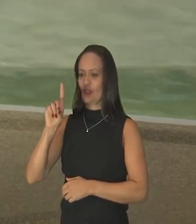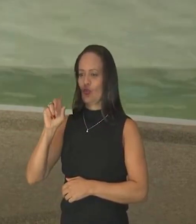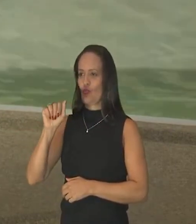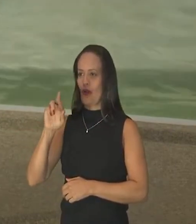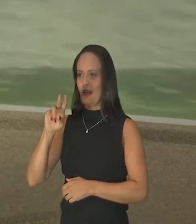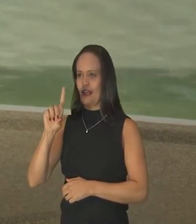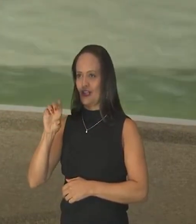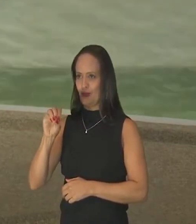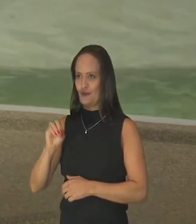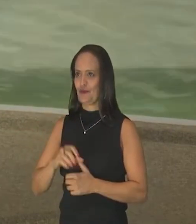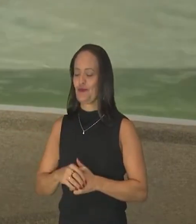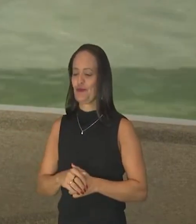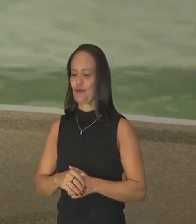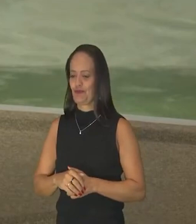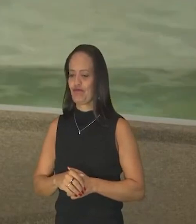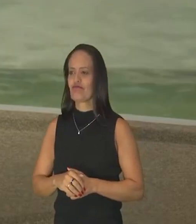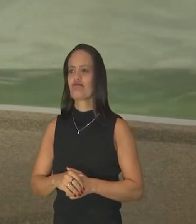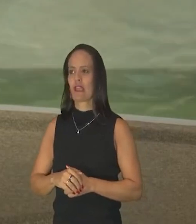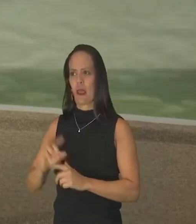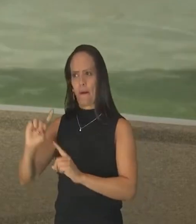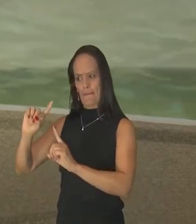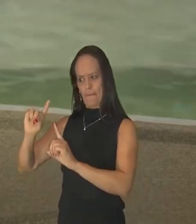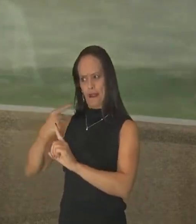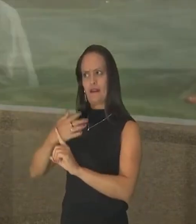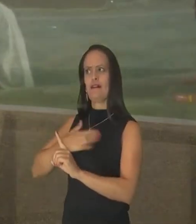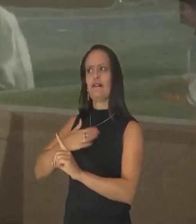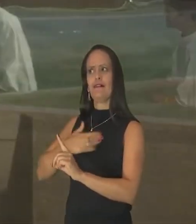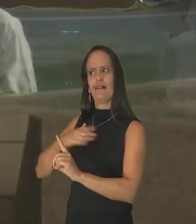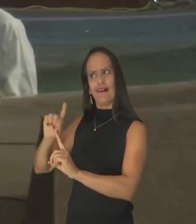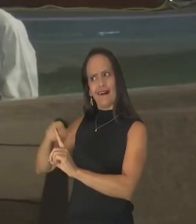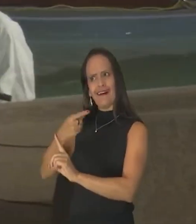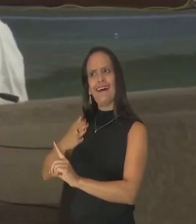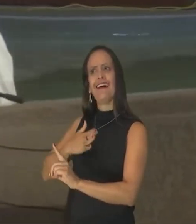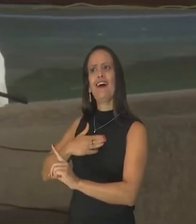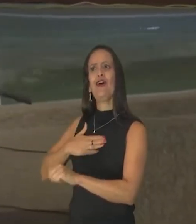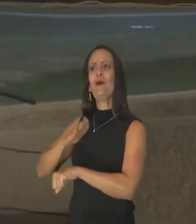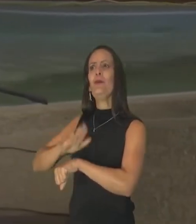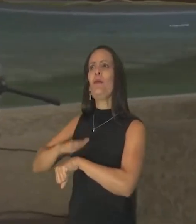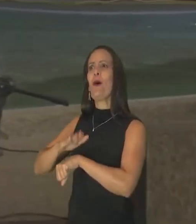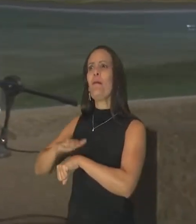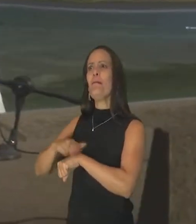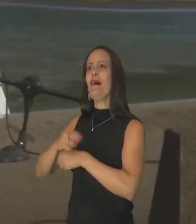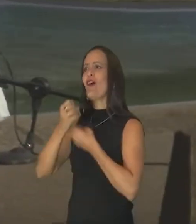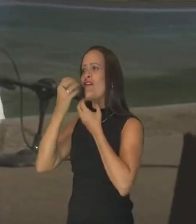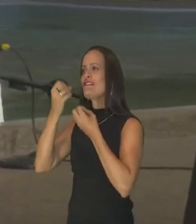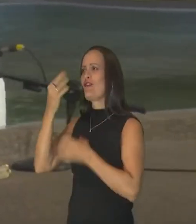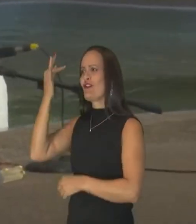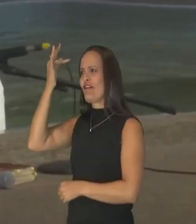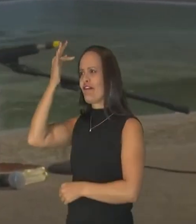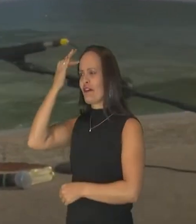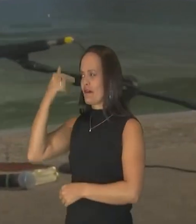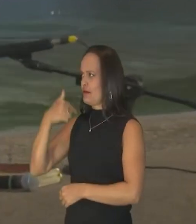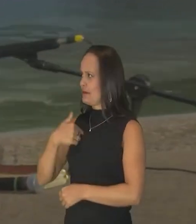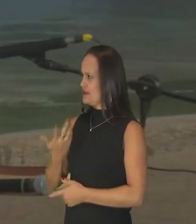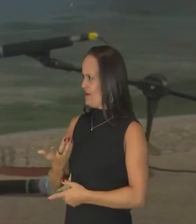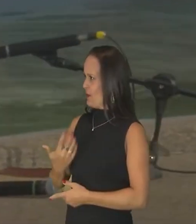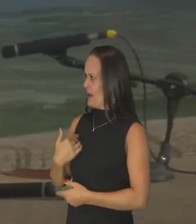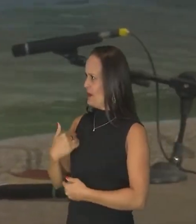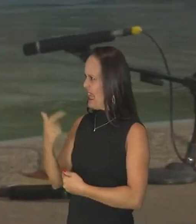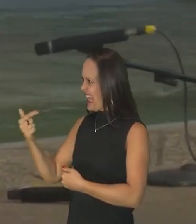que me desafiou lá no momento da profissão de fé. Eu achei que eu estava participando de um